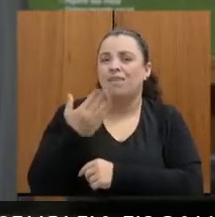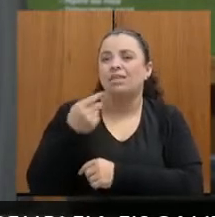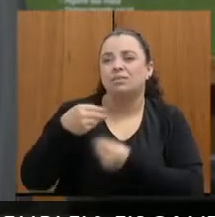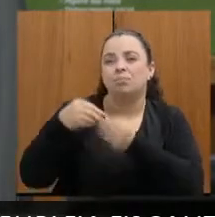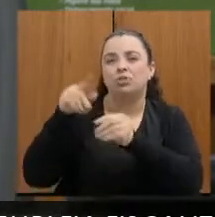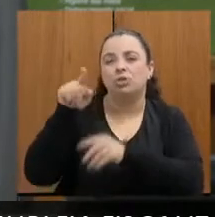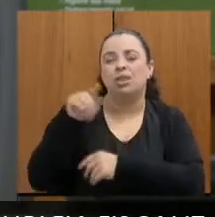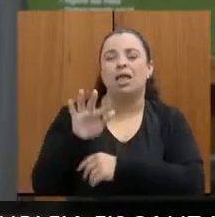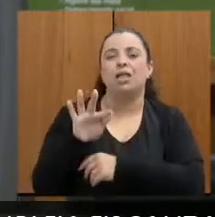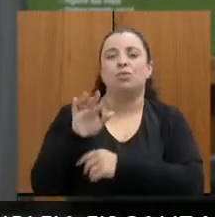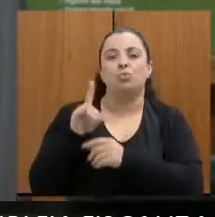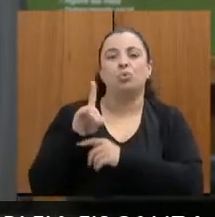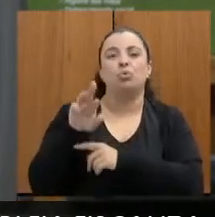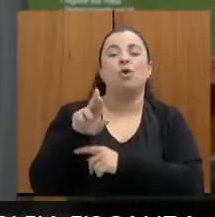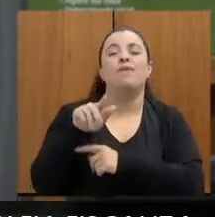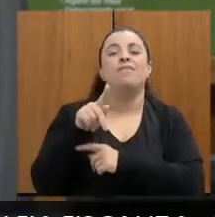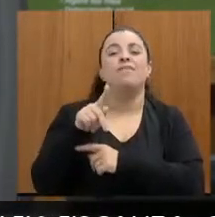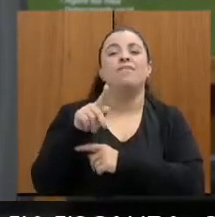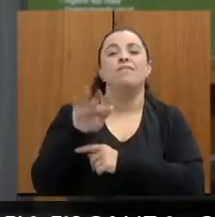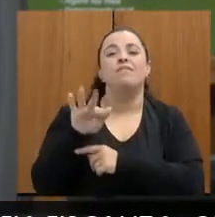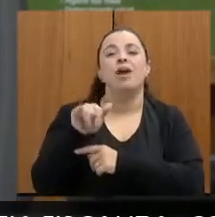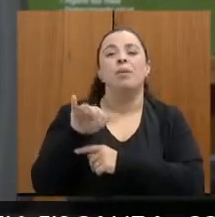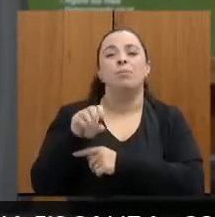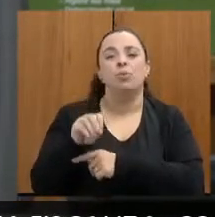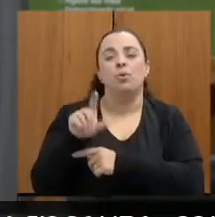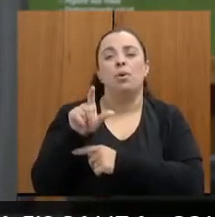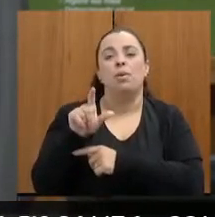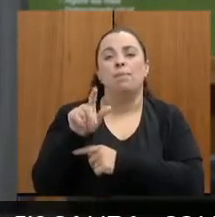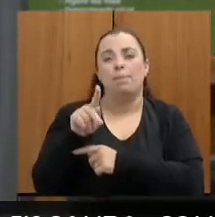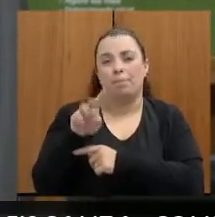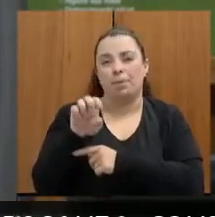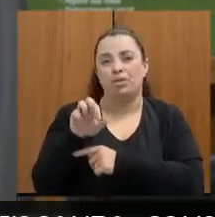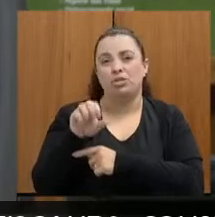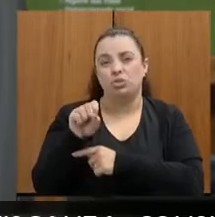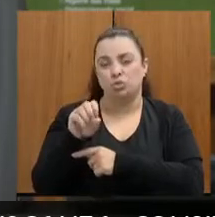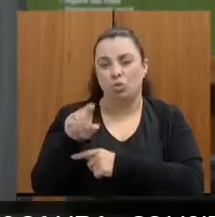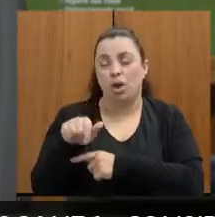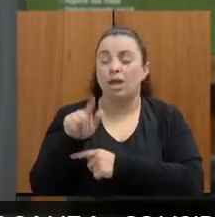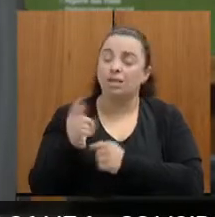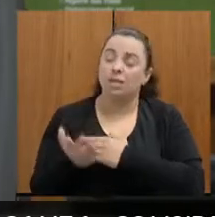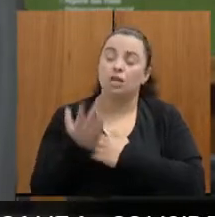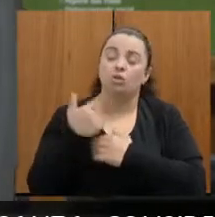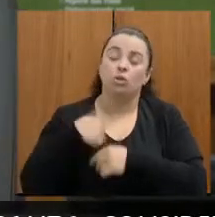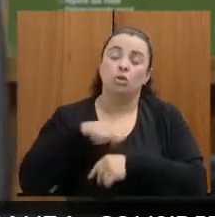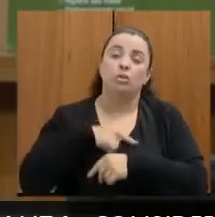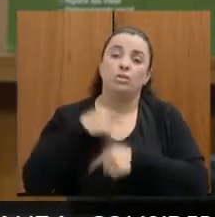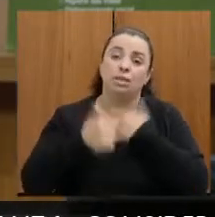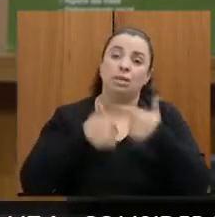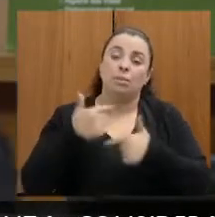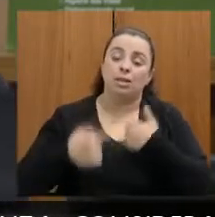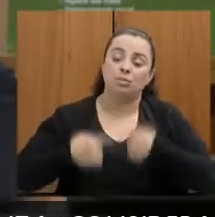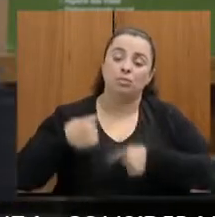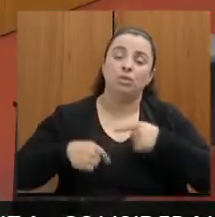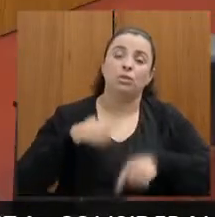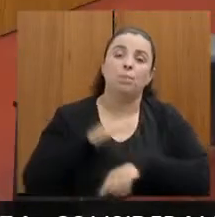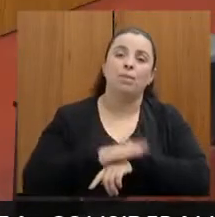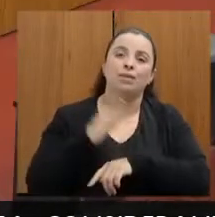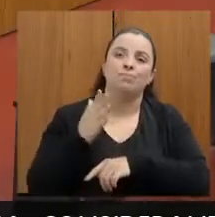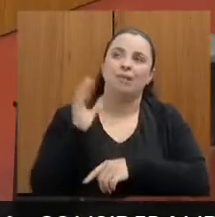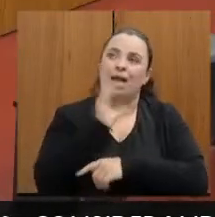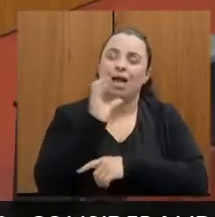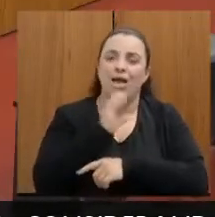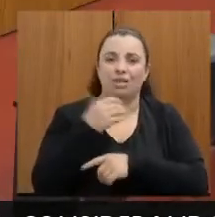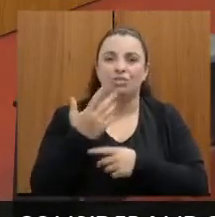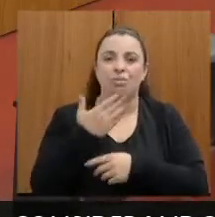dos municípios que nos faz é sempre trabalhar melhor as políticas I perguntou